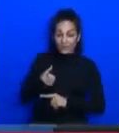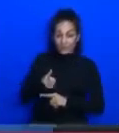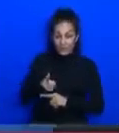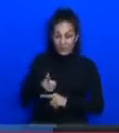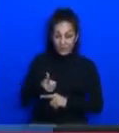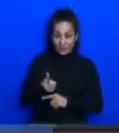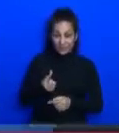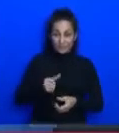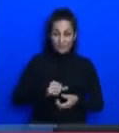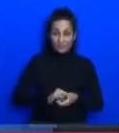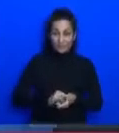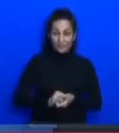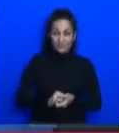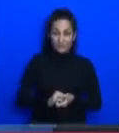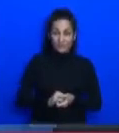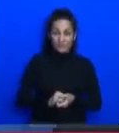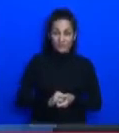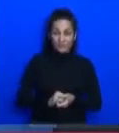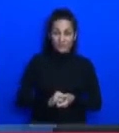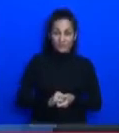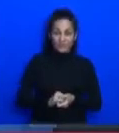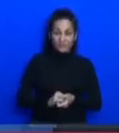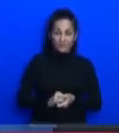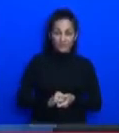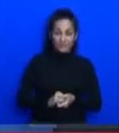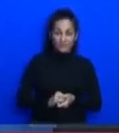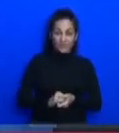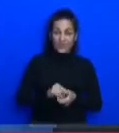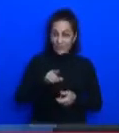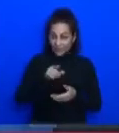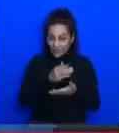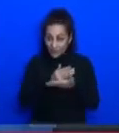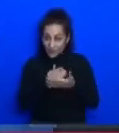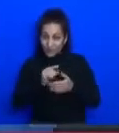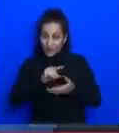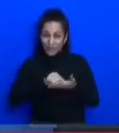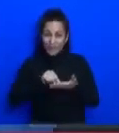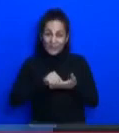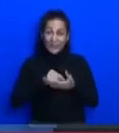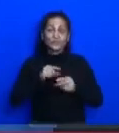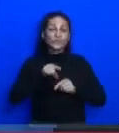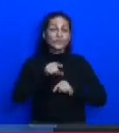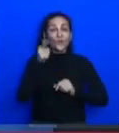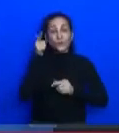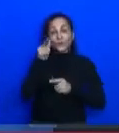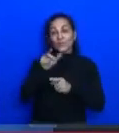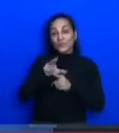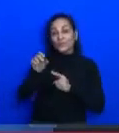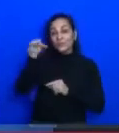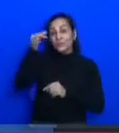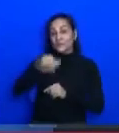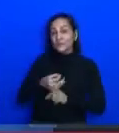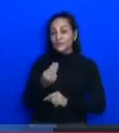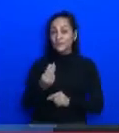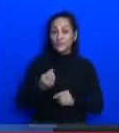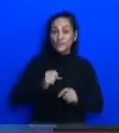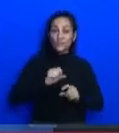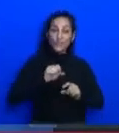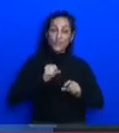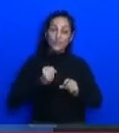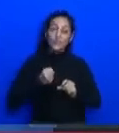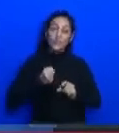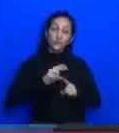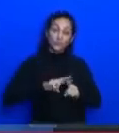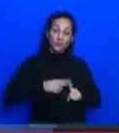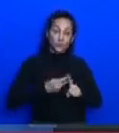06, rosa 06. E aí começou marcando, você ganha prêmio a partir de 3 acertos na dupla